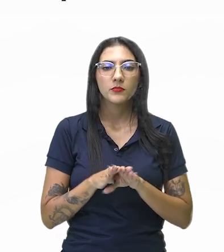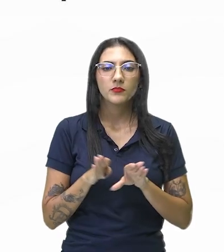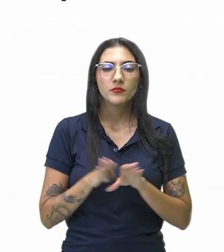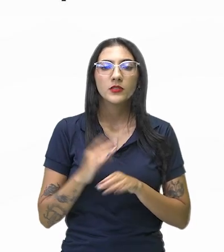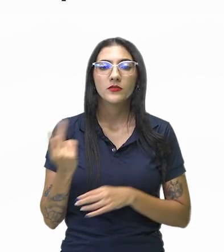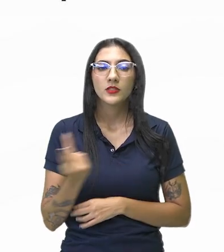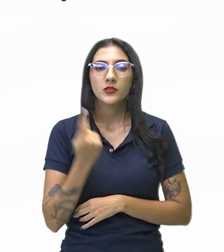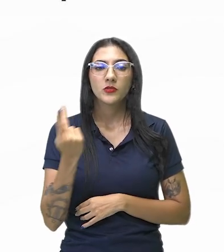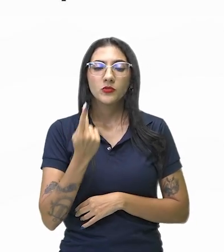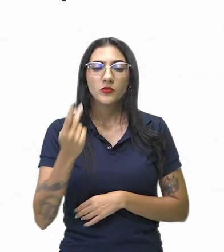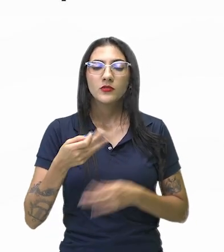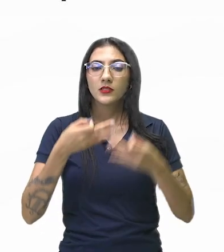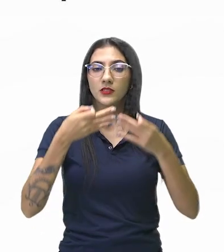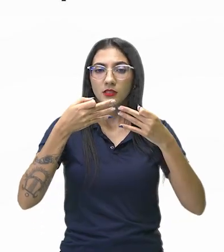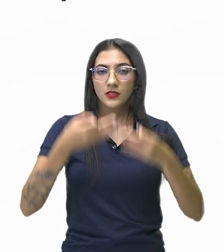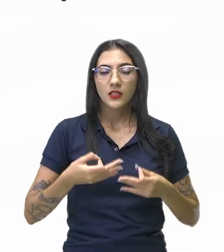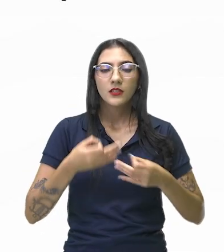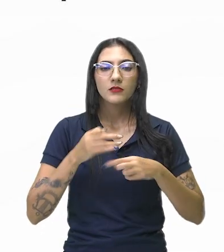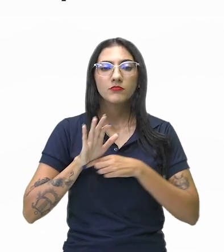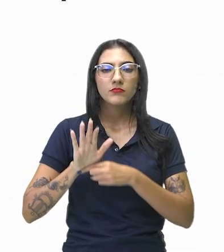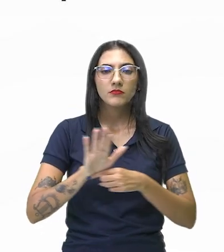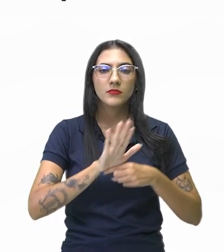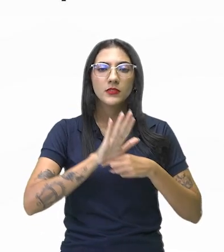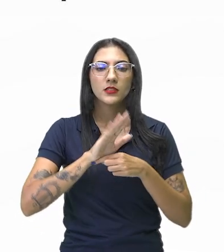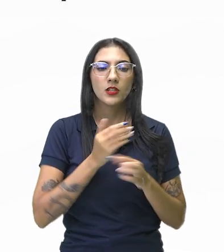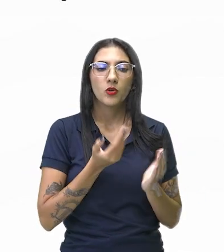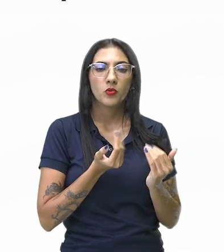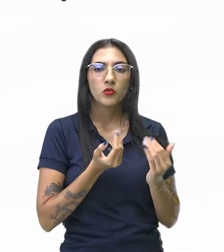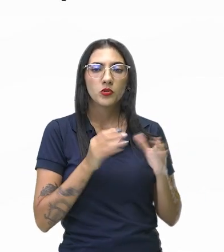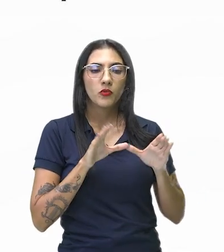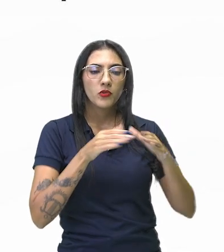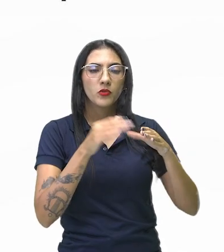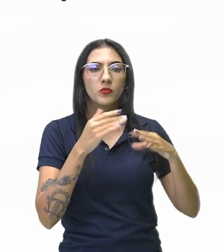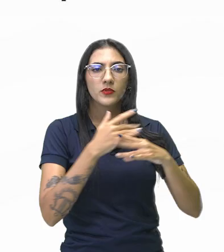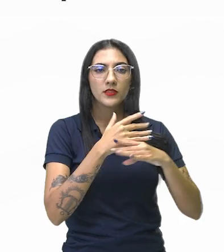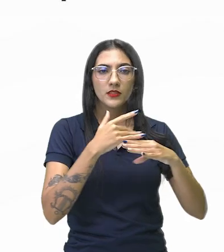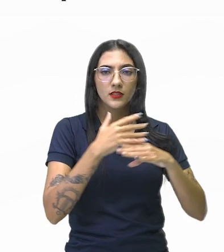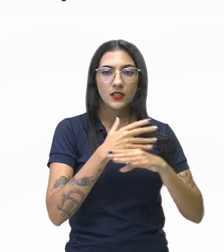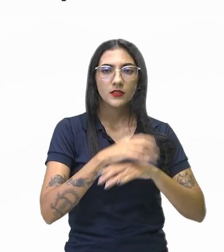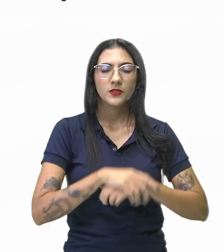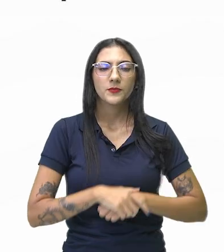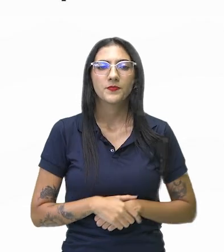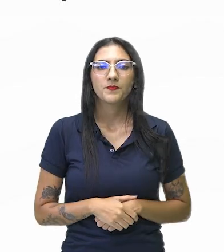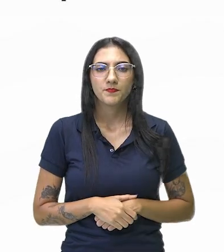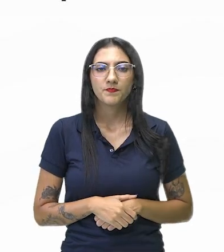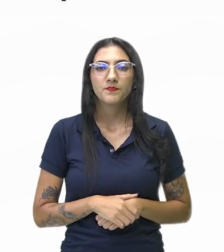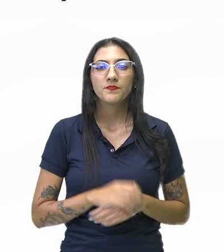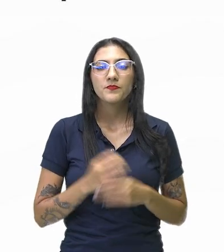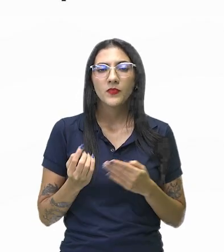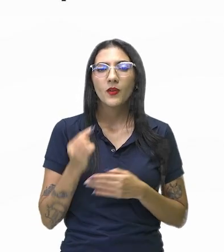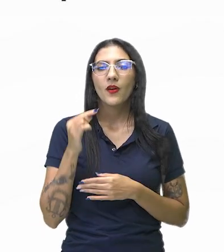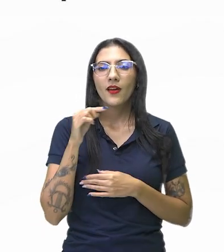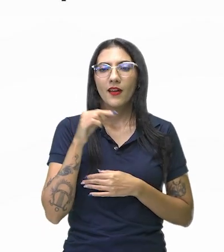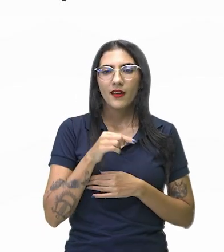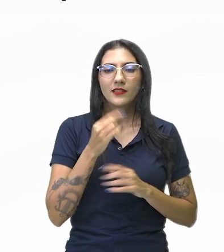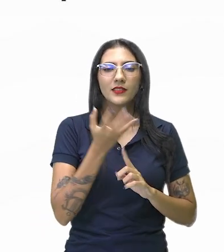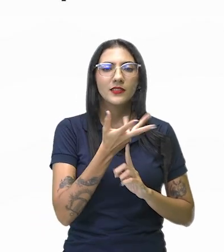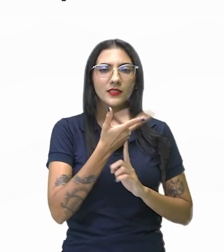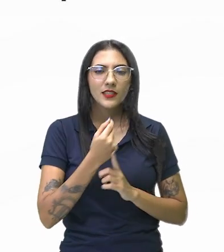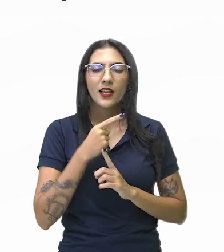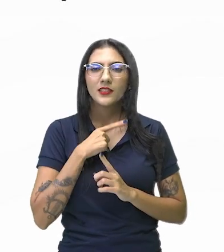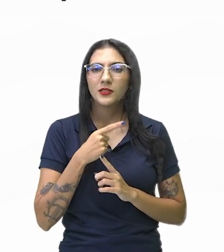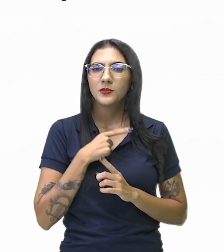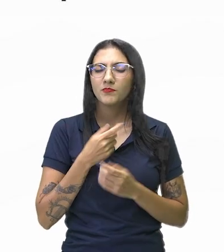valorizado pela honestidade em retratar a juventude urbana. Essas obras são